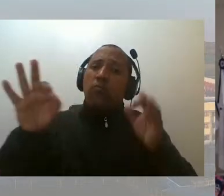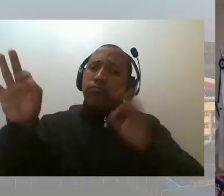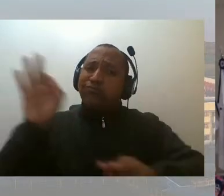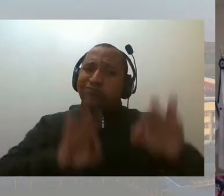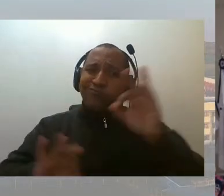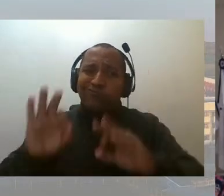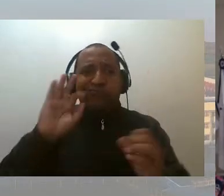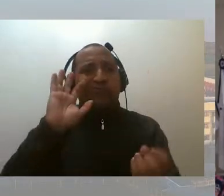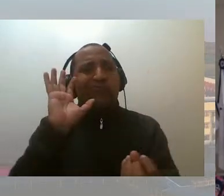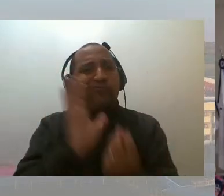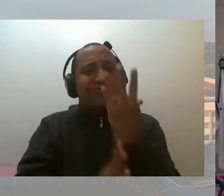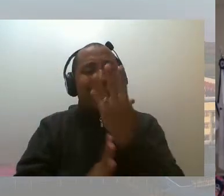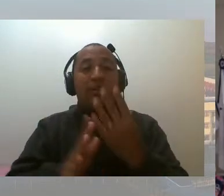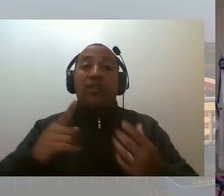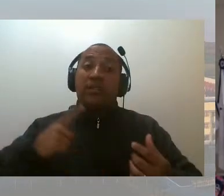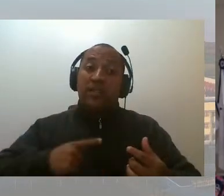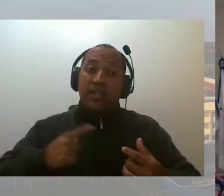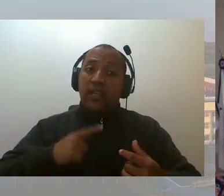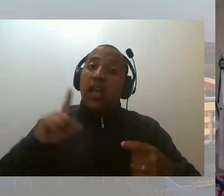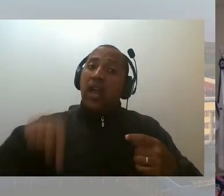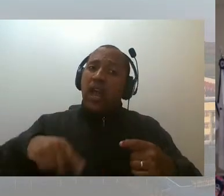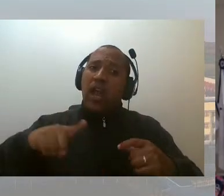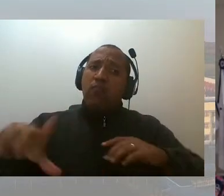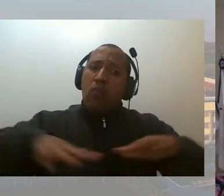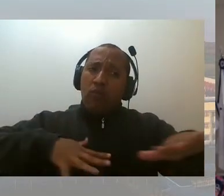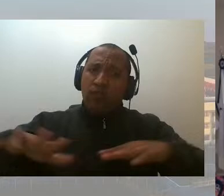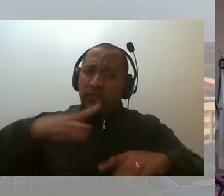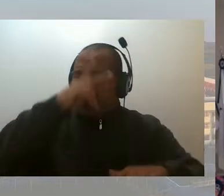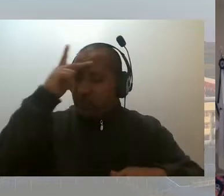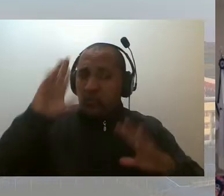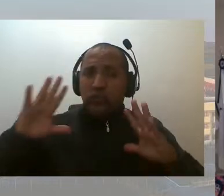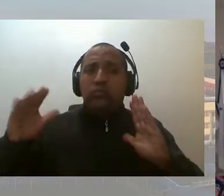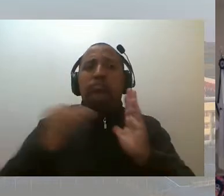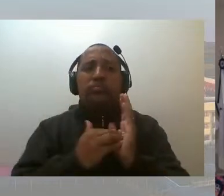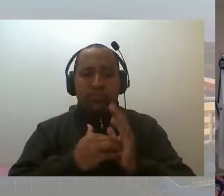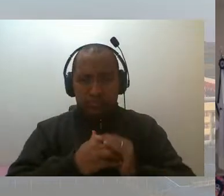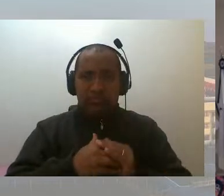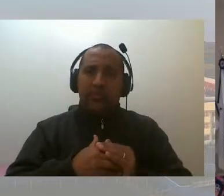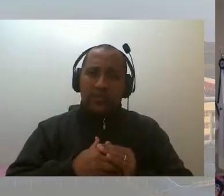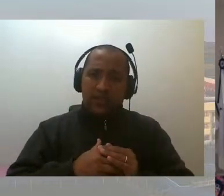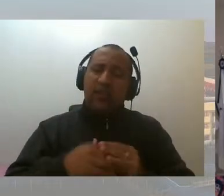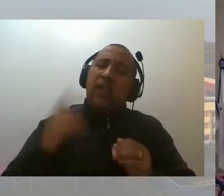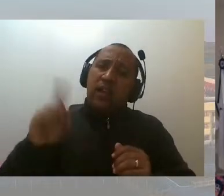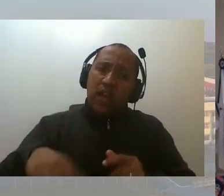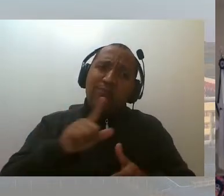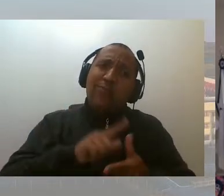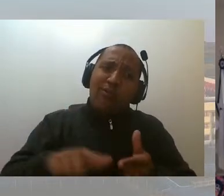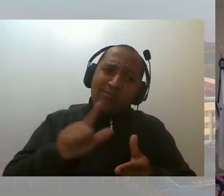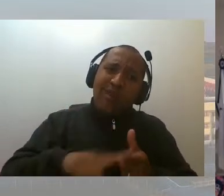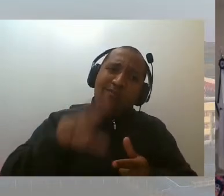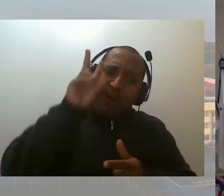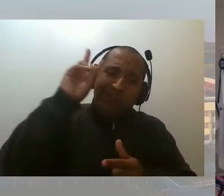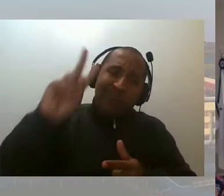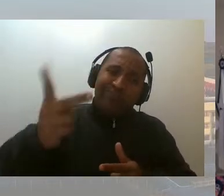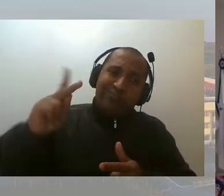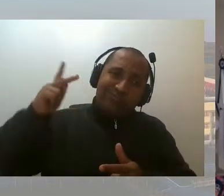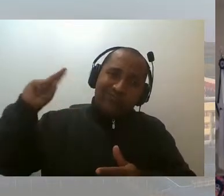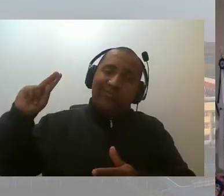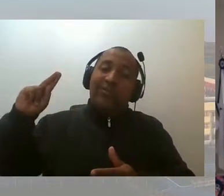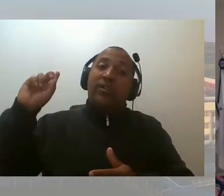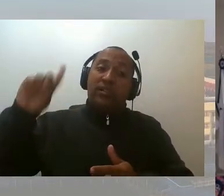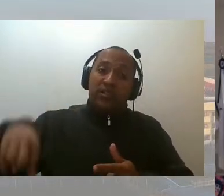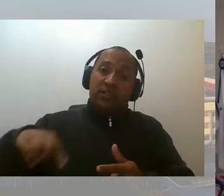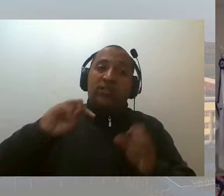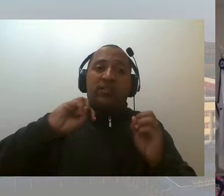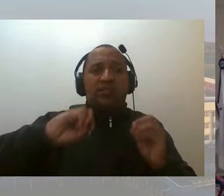para atender uma demanda popular e enfrentar um problema histórico, que é a elitização do